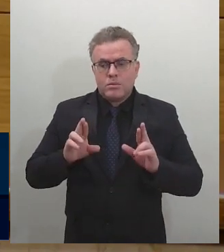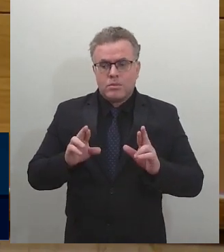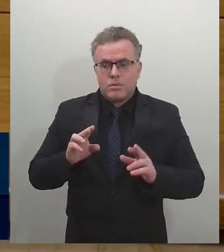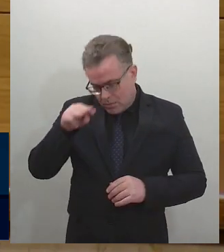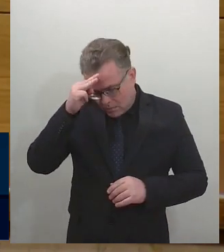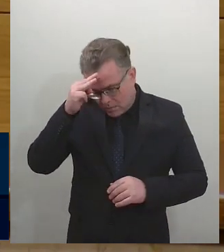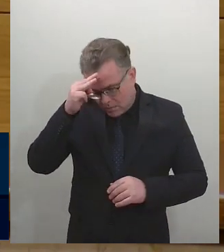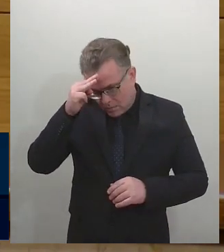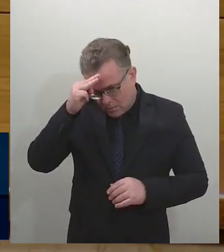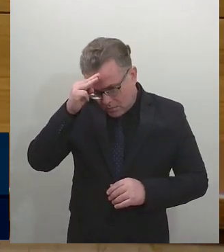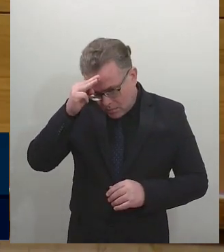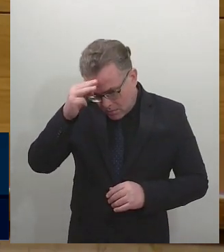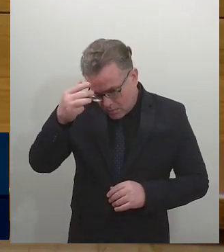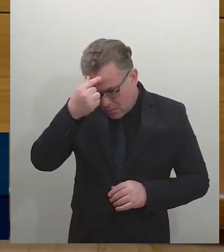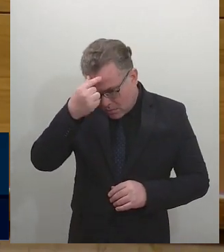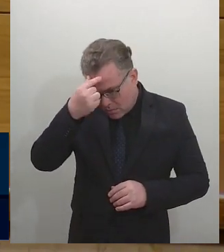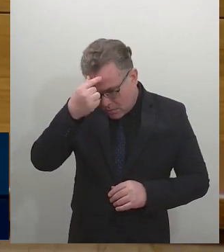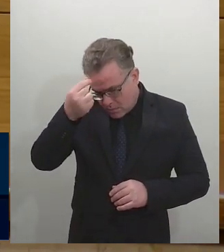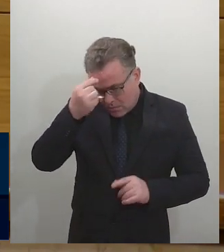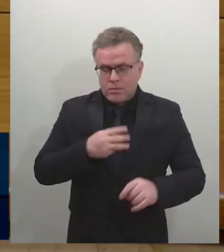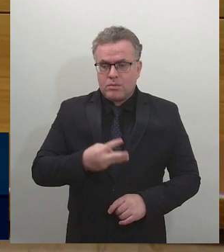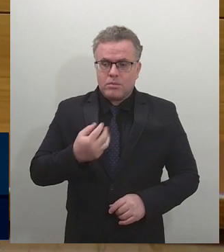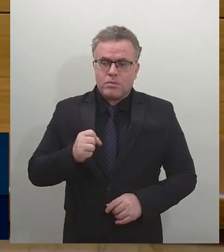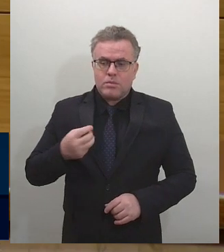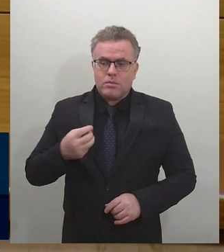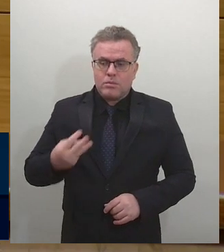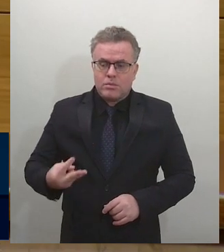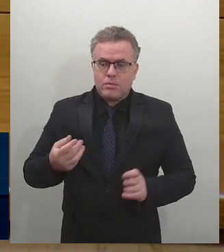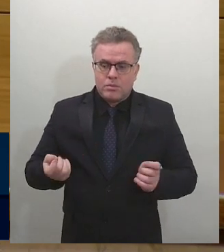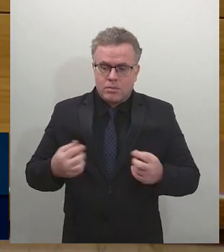383/2023, deputado George Passos. Indicação